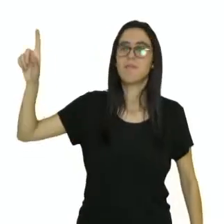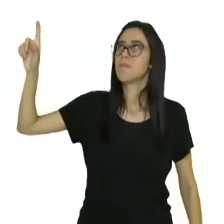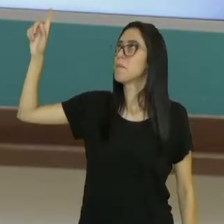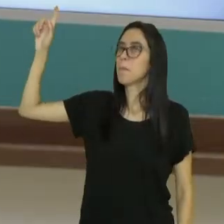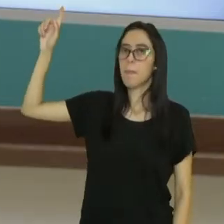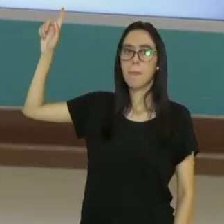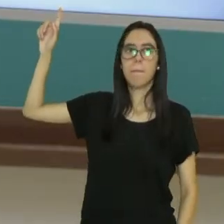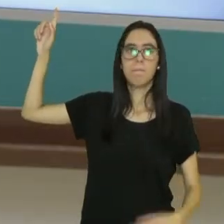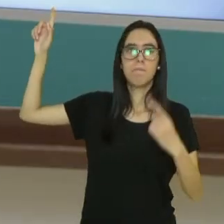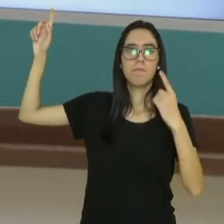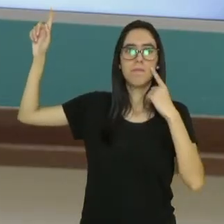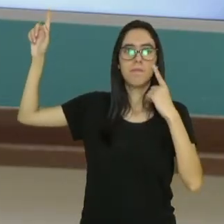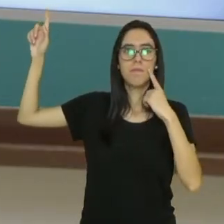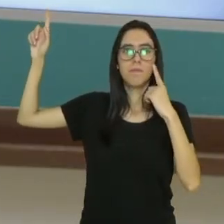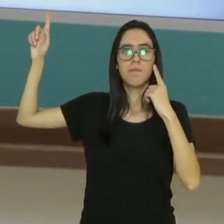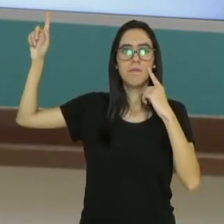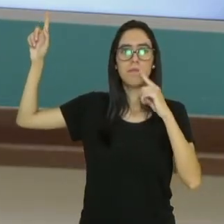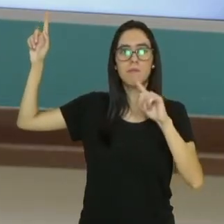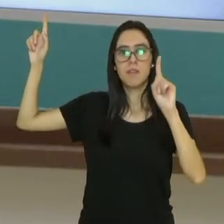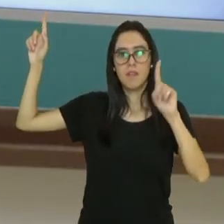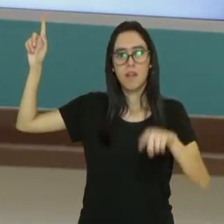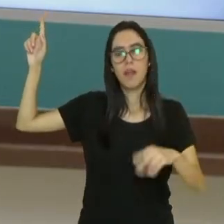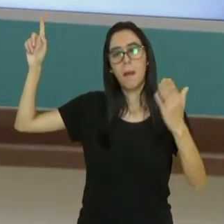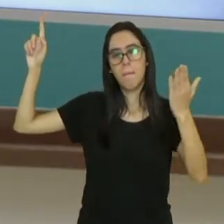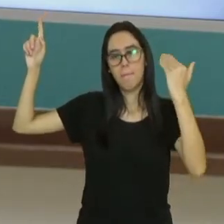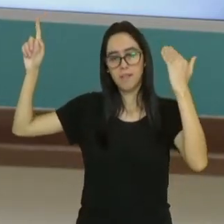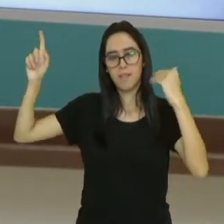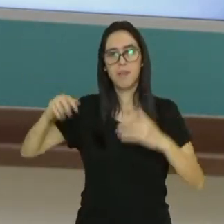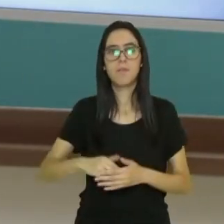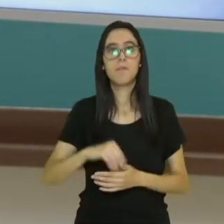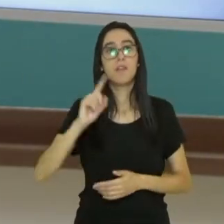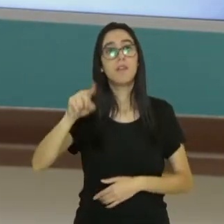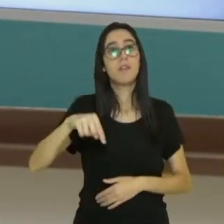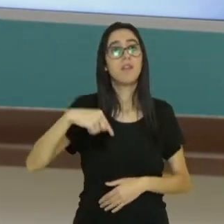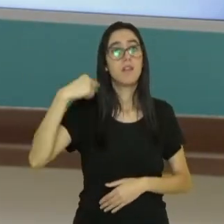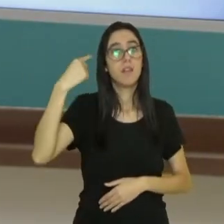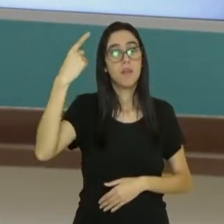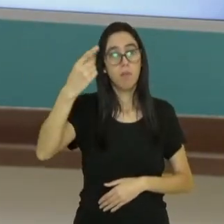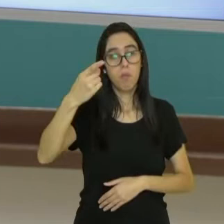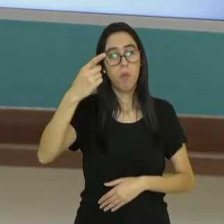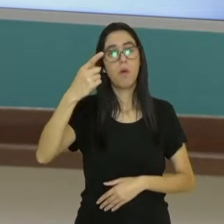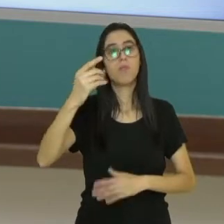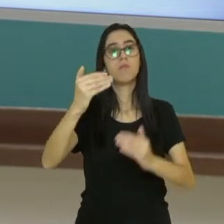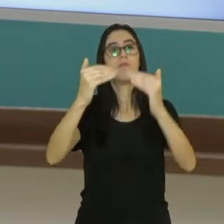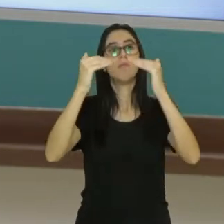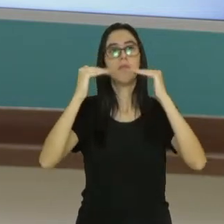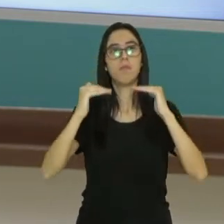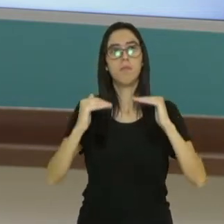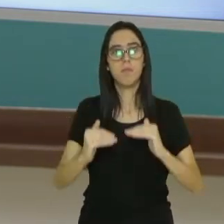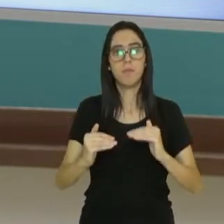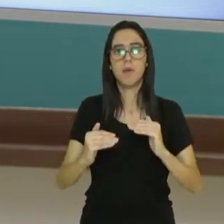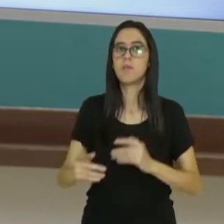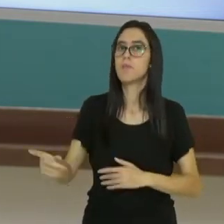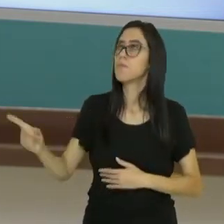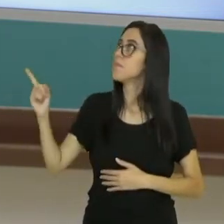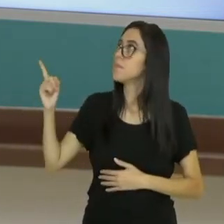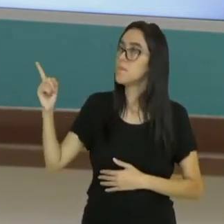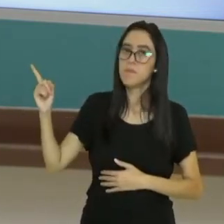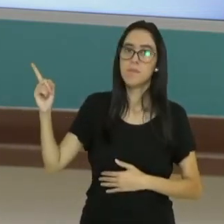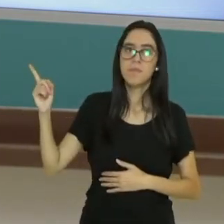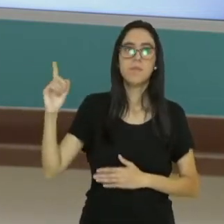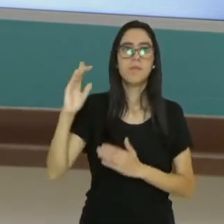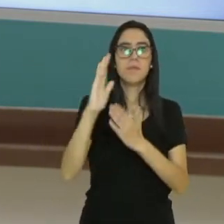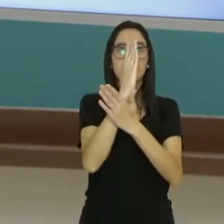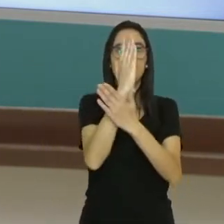eles estavam, né, quando era a Pangeia. E aqui, quando era a divisão daí de Laurásia e Gondwana,